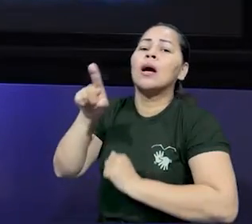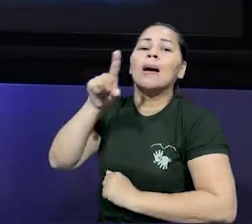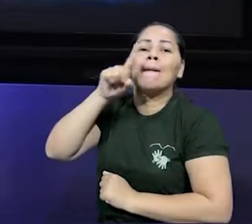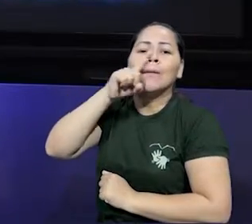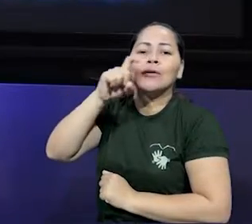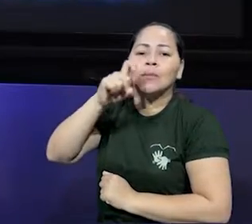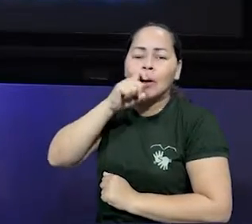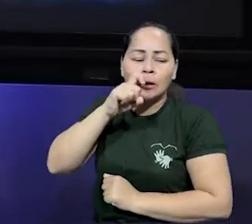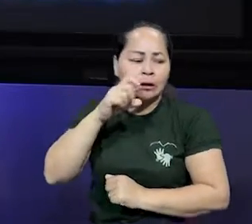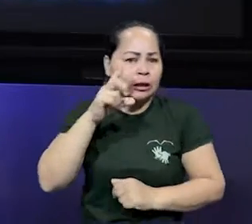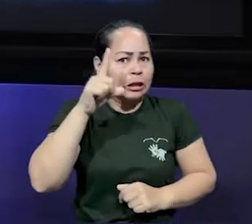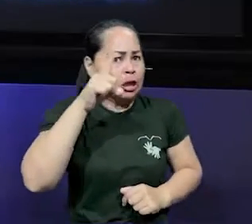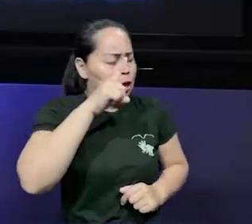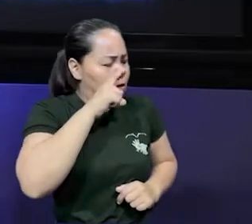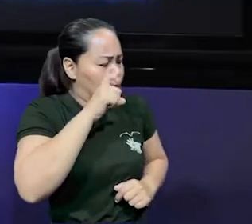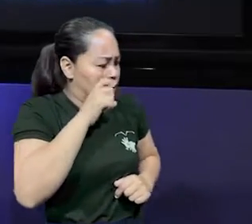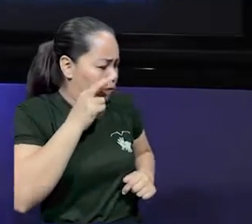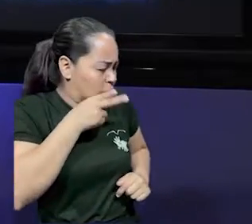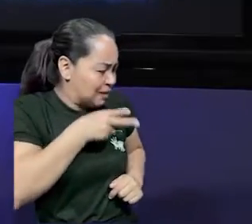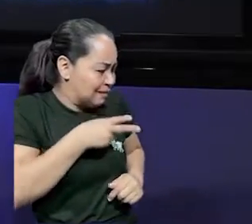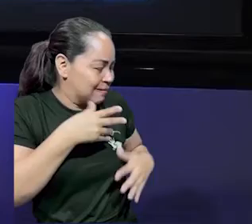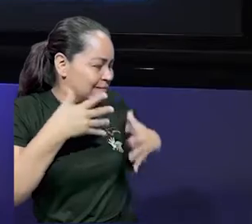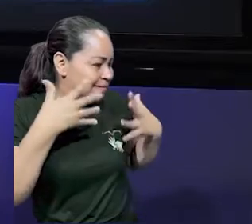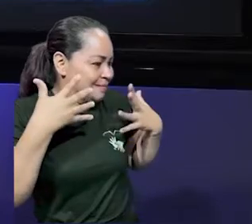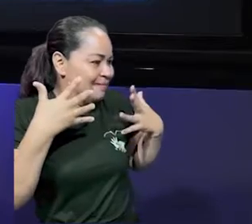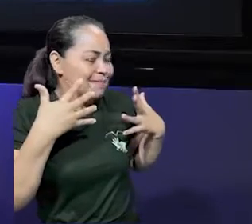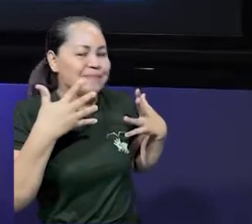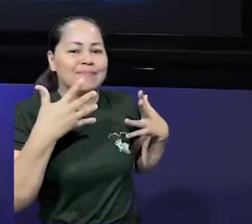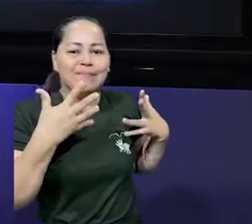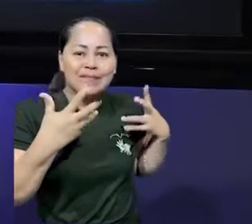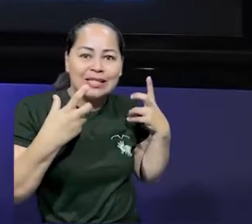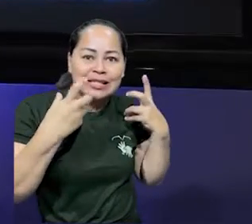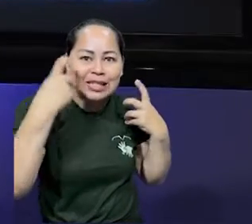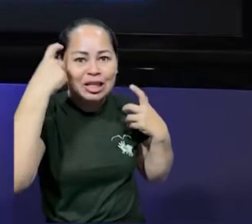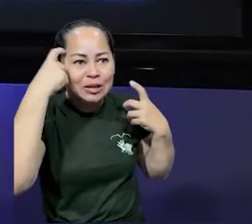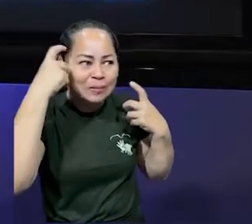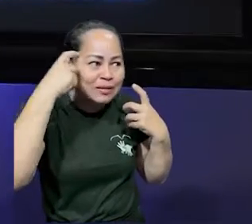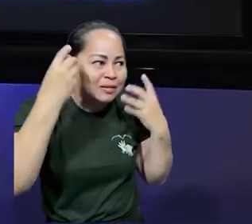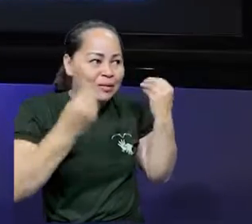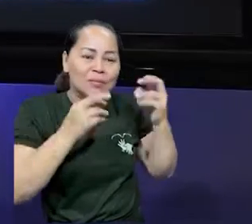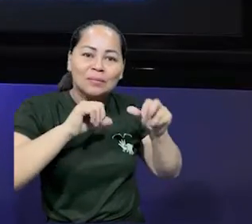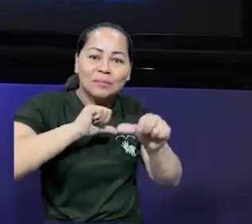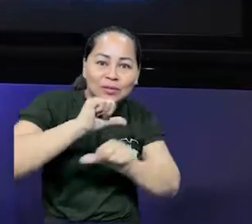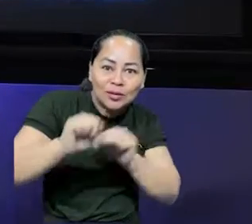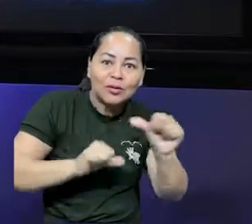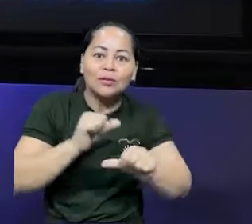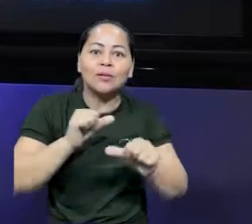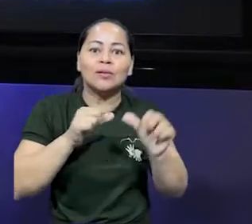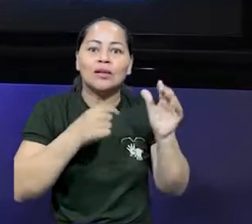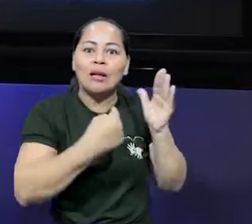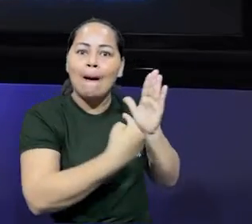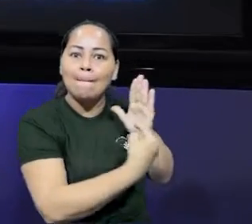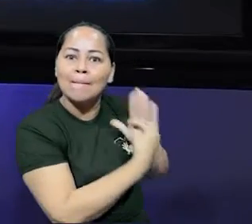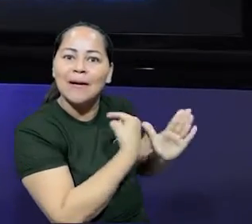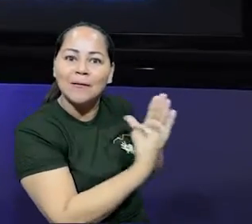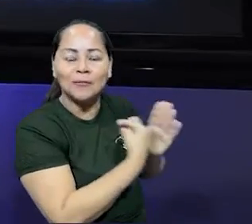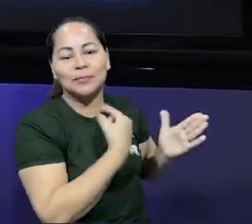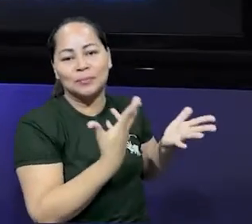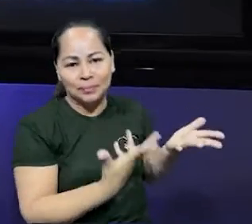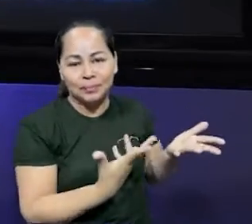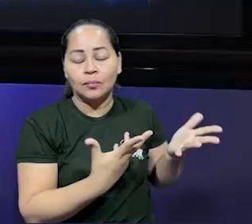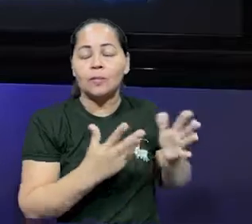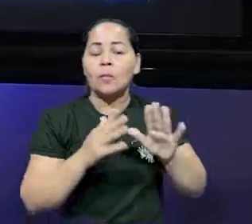os filhos crescerem, alcançarem aspectos e interesses que são típicos da vida